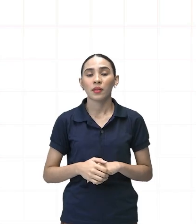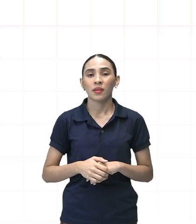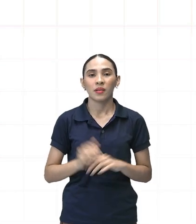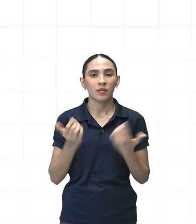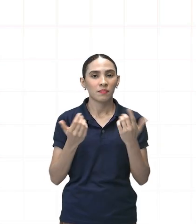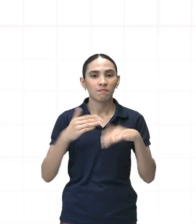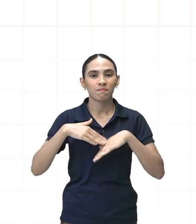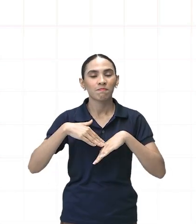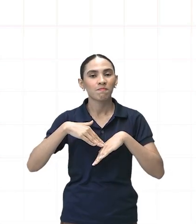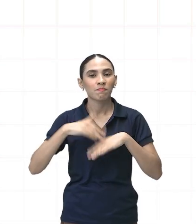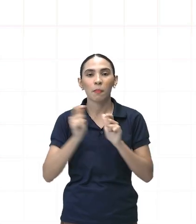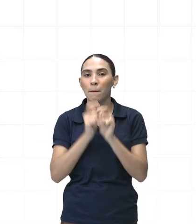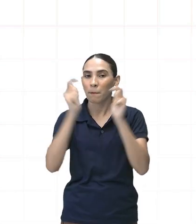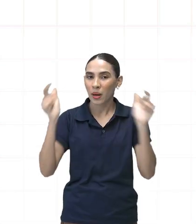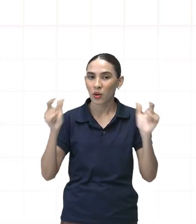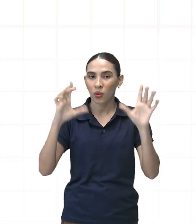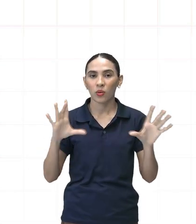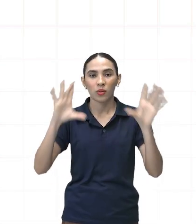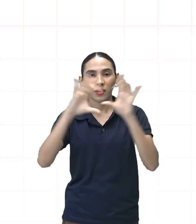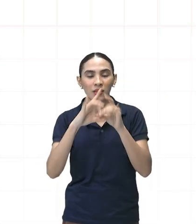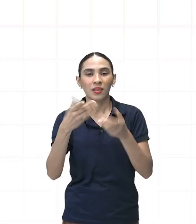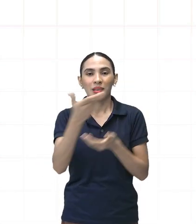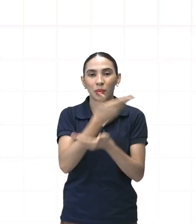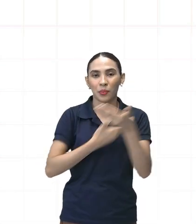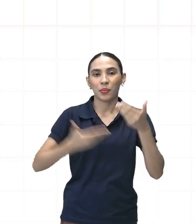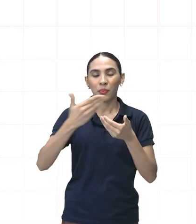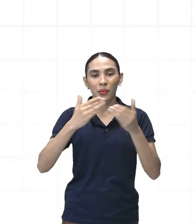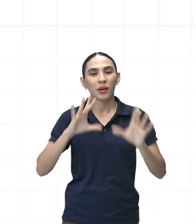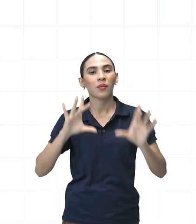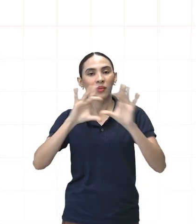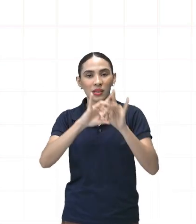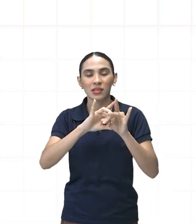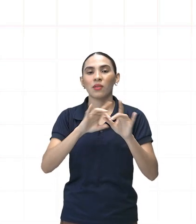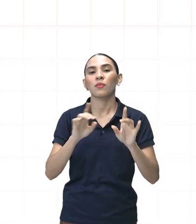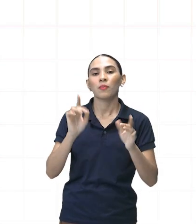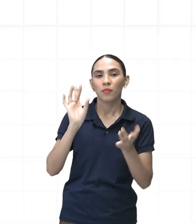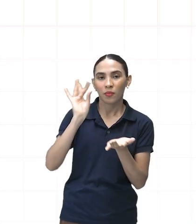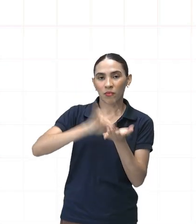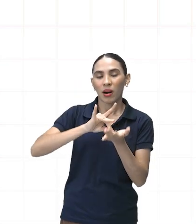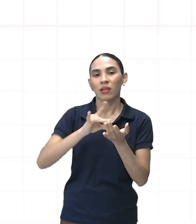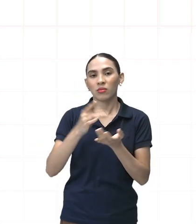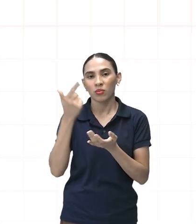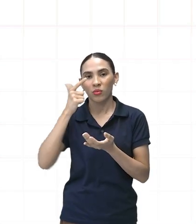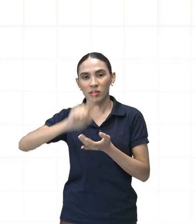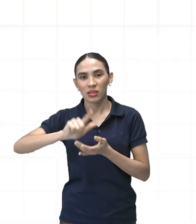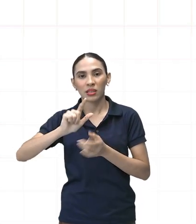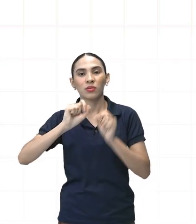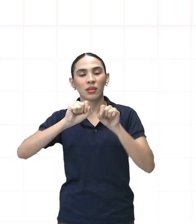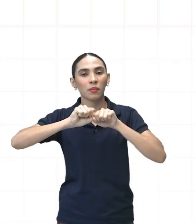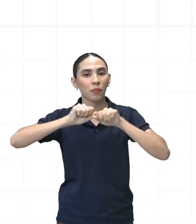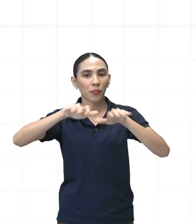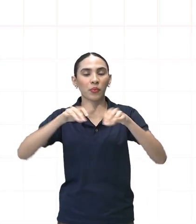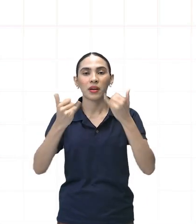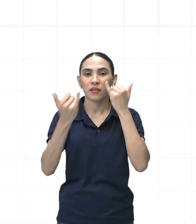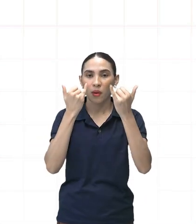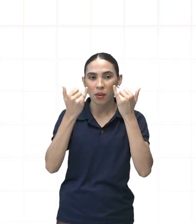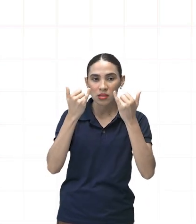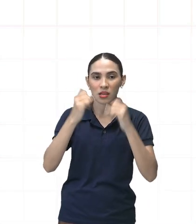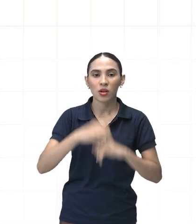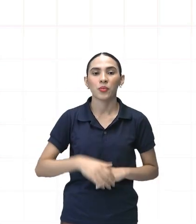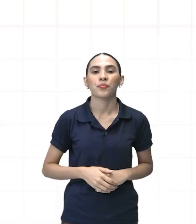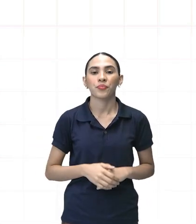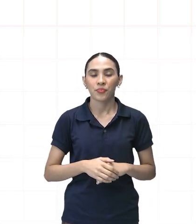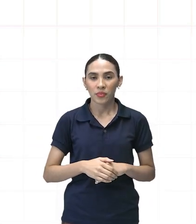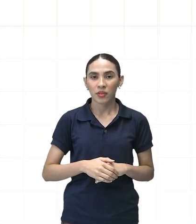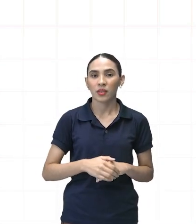maior conectividade, a conexão realmente ali para ser transmitida informações.